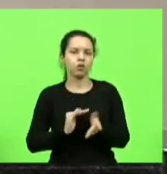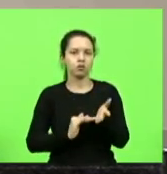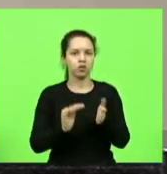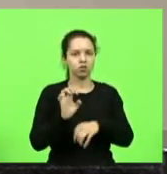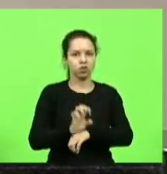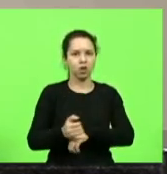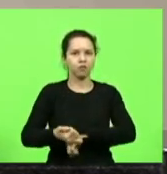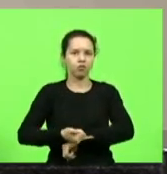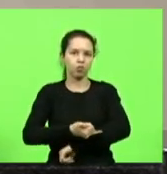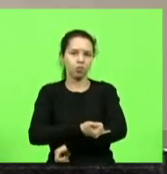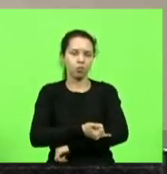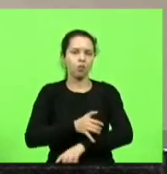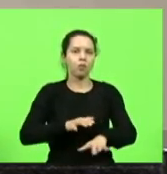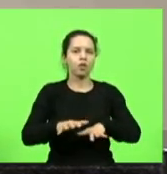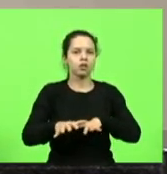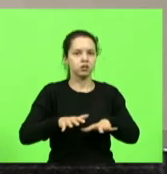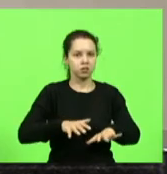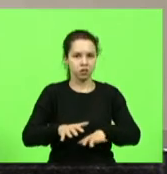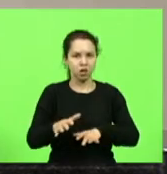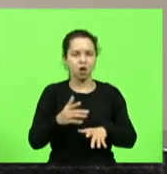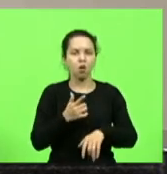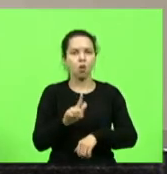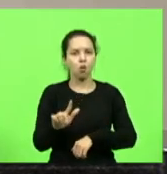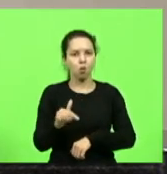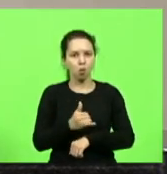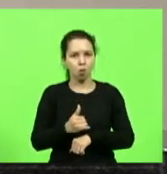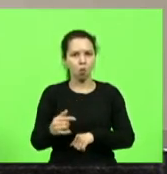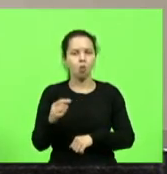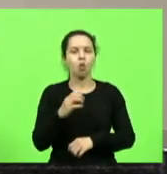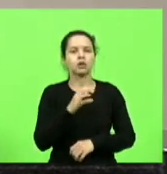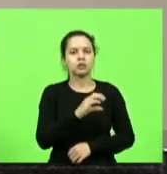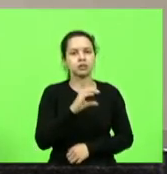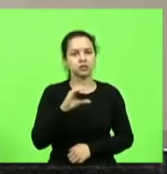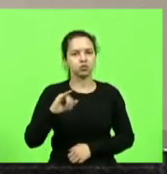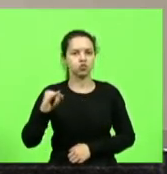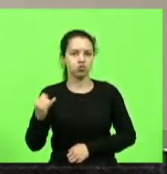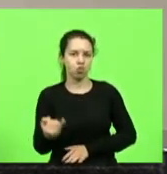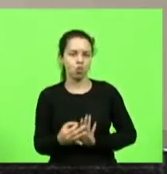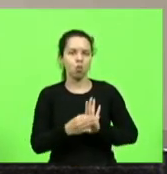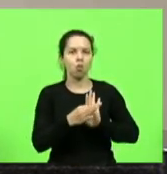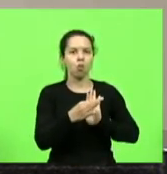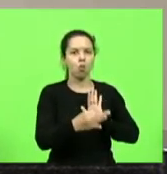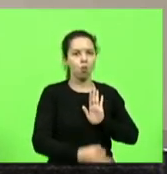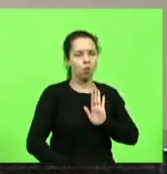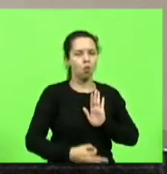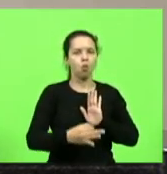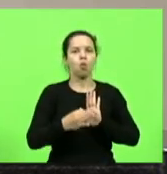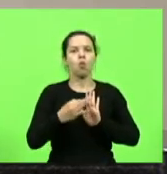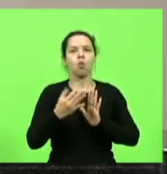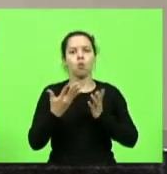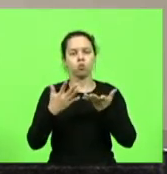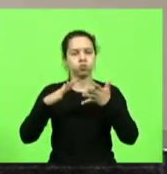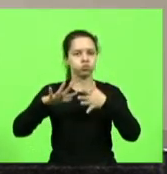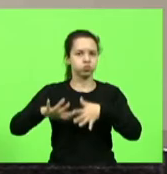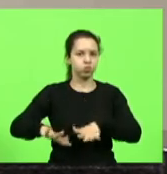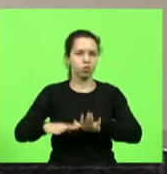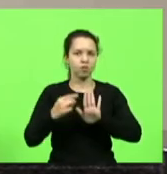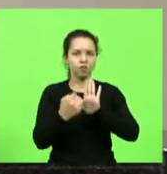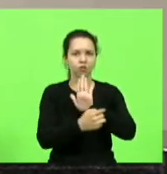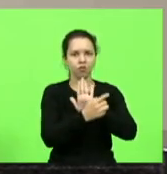outras providências. Parecer da Comissão de Constituição e Justiça é pela rejeição do veto. Relator da matéria,